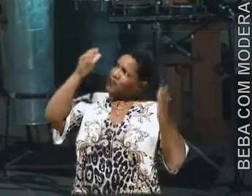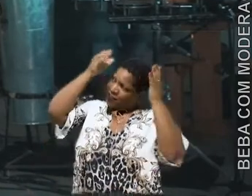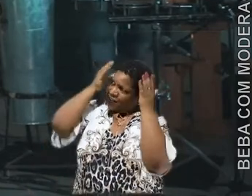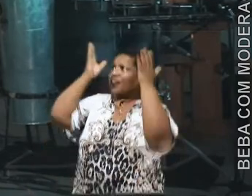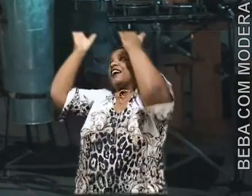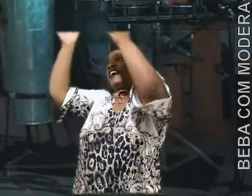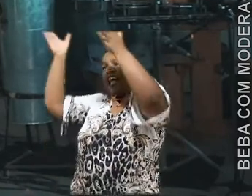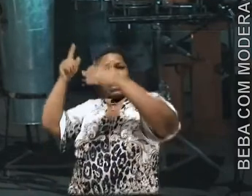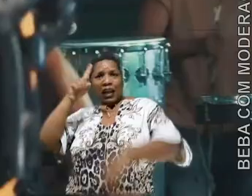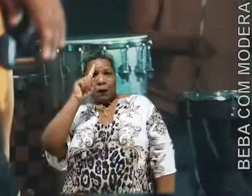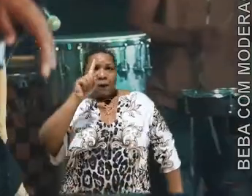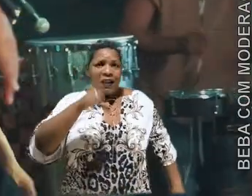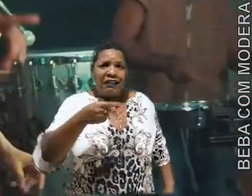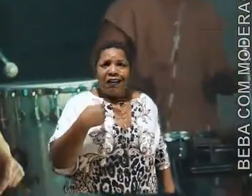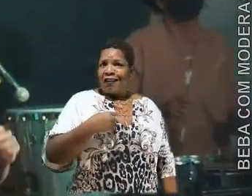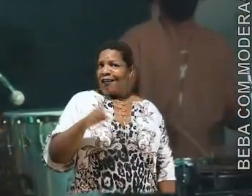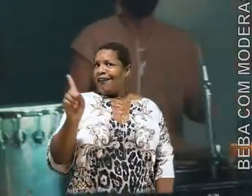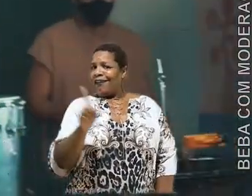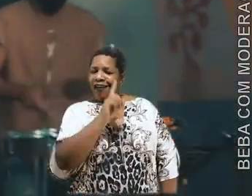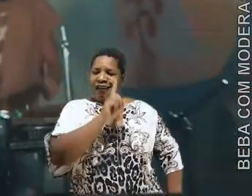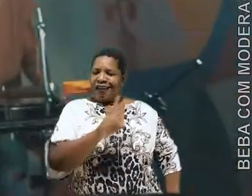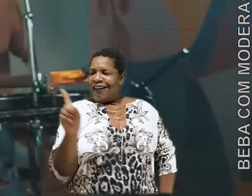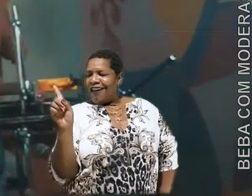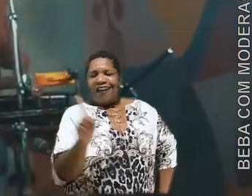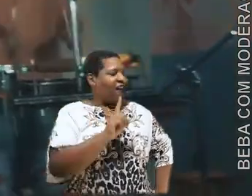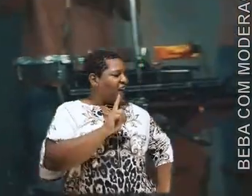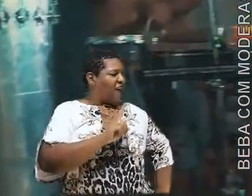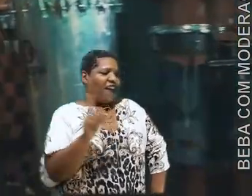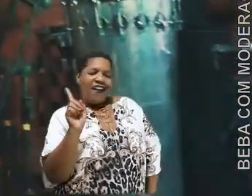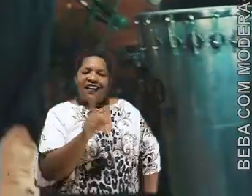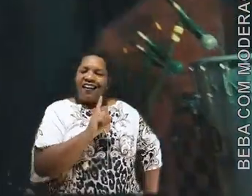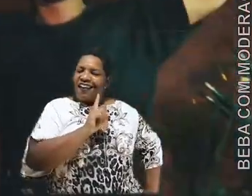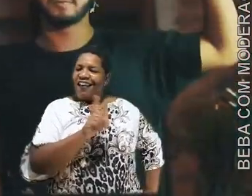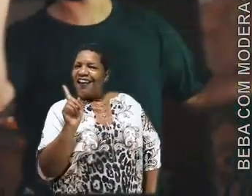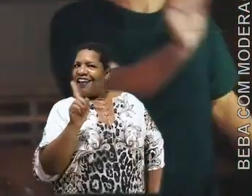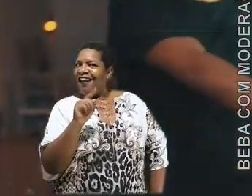eles querem mandar mas eu não vou deixar